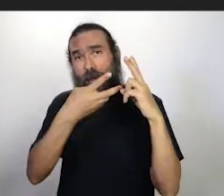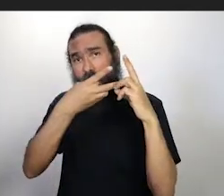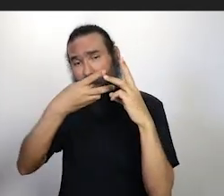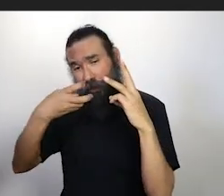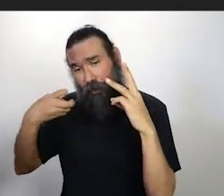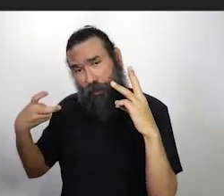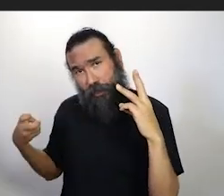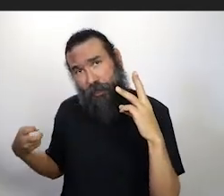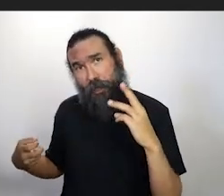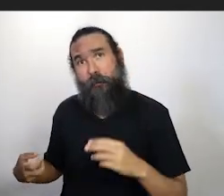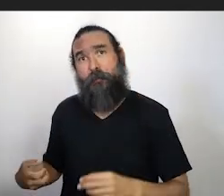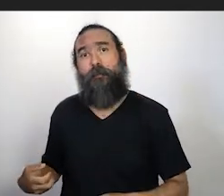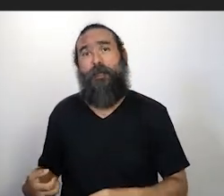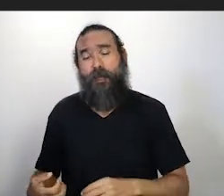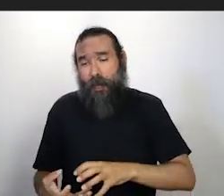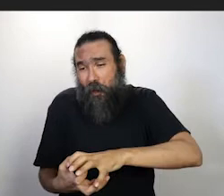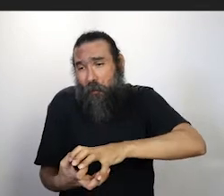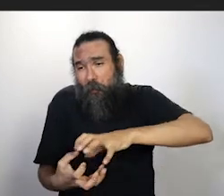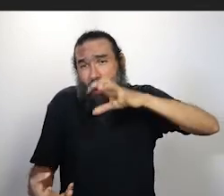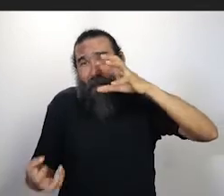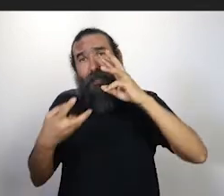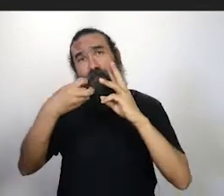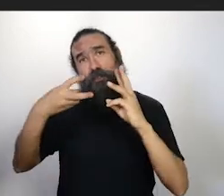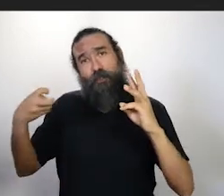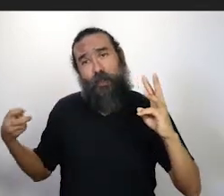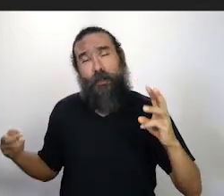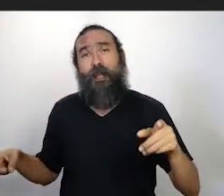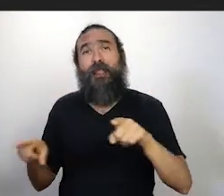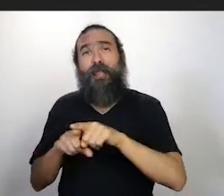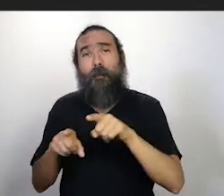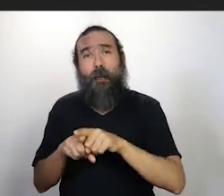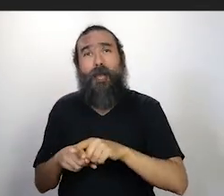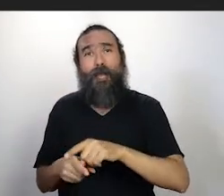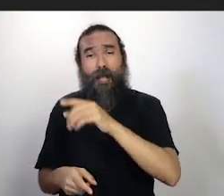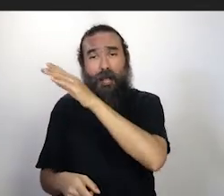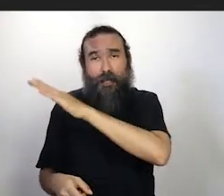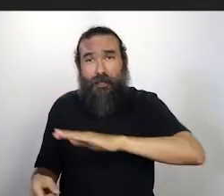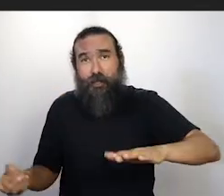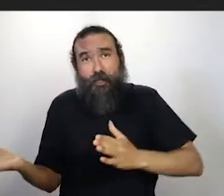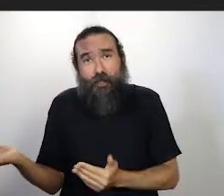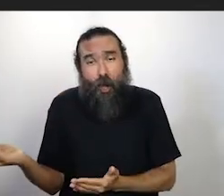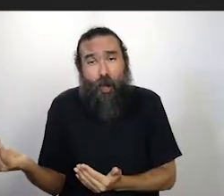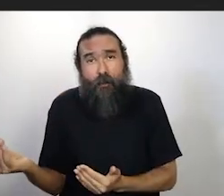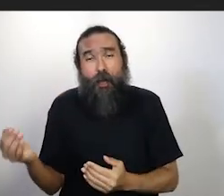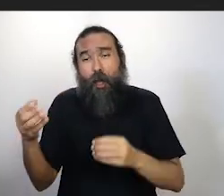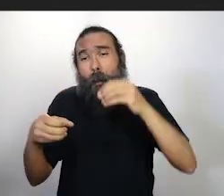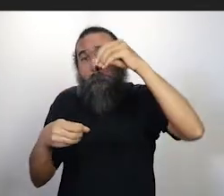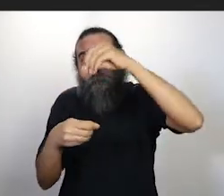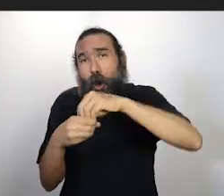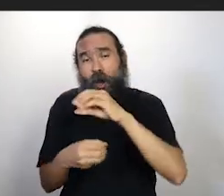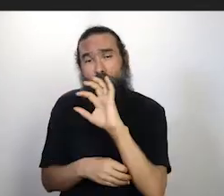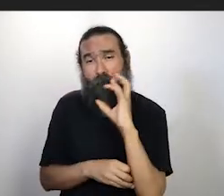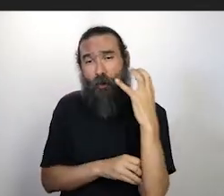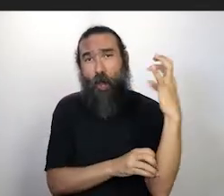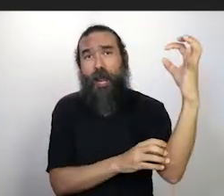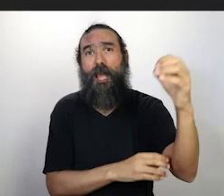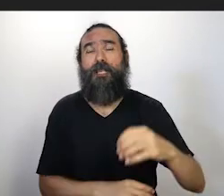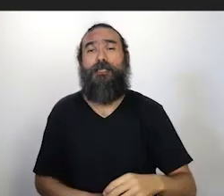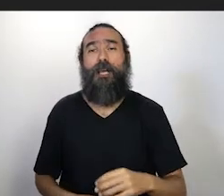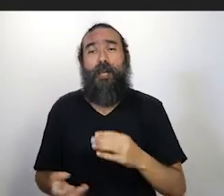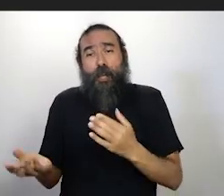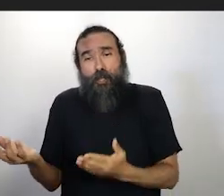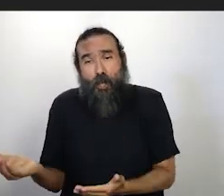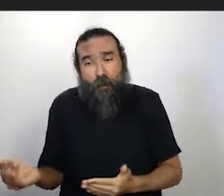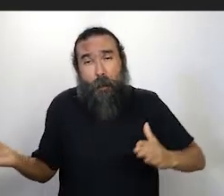indígenas, jovens ribeirinhos, na sua maioria esmagadora, jovens das florestas, jovens faveladas e favelados, jovens